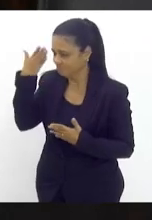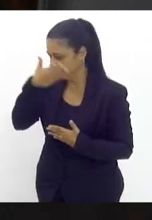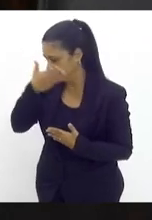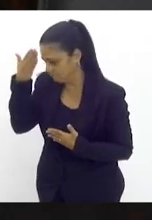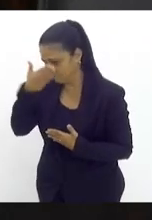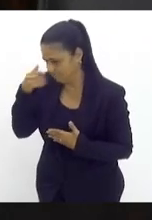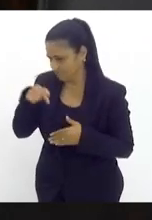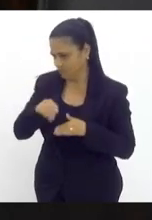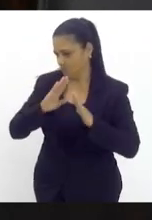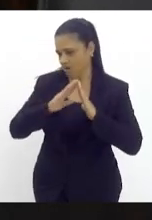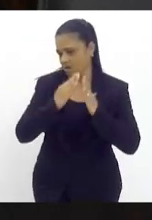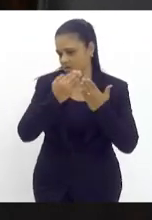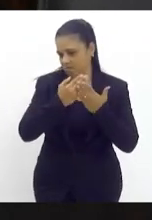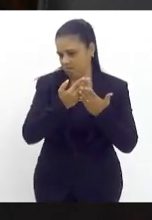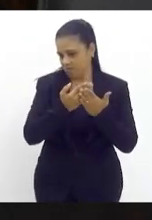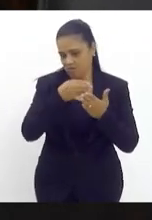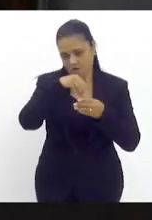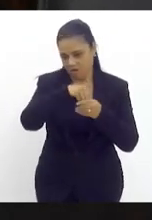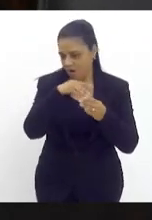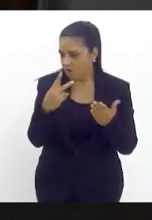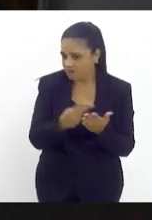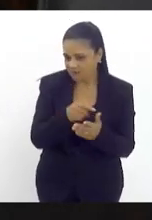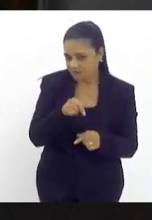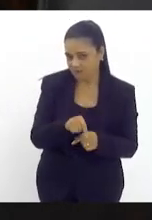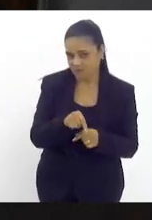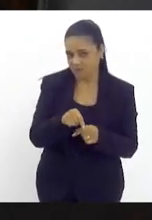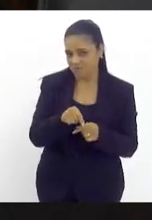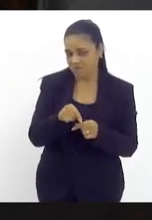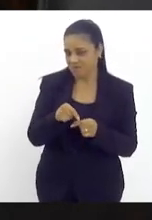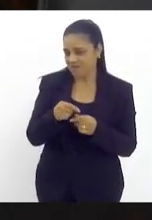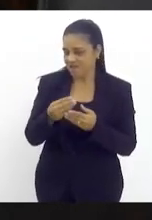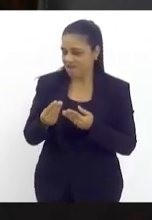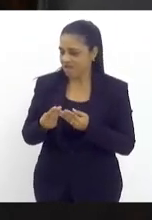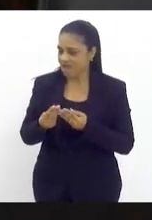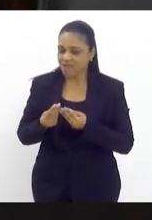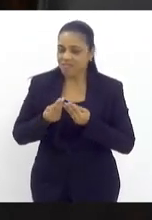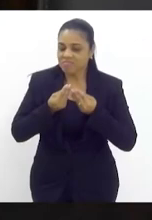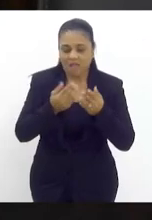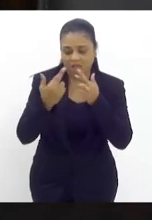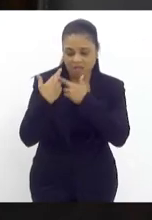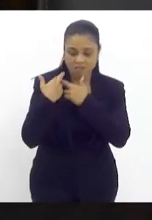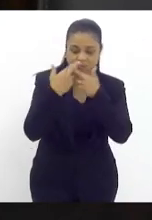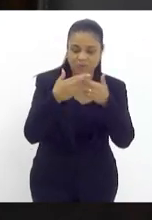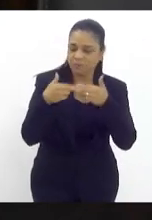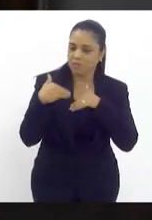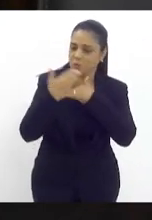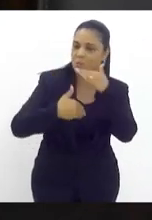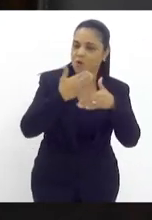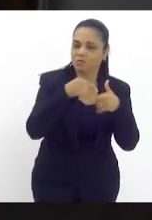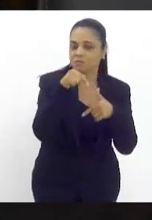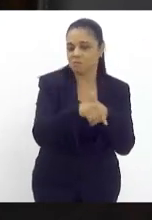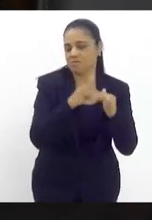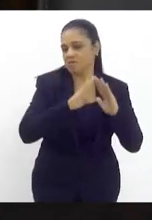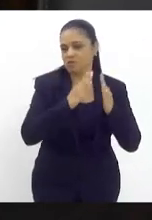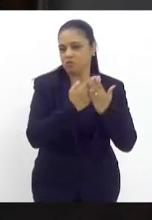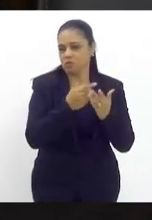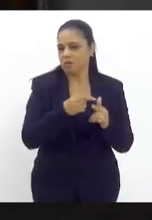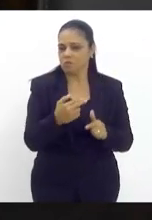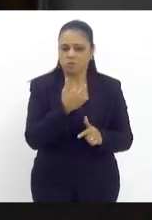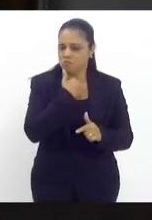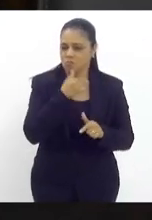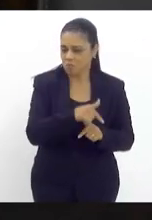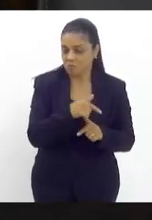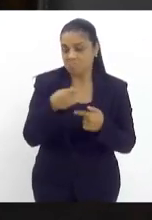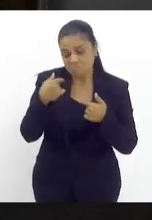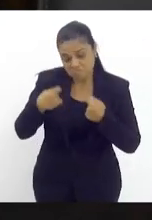na escola. Você não pode delegar esse processo e não participar dele. É preciso que você tome a